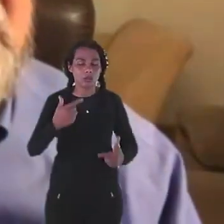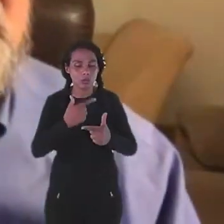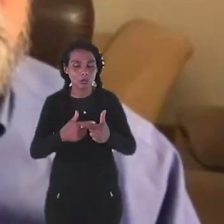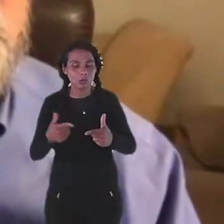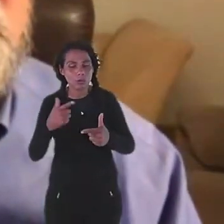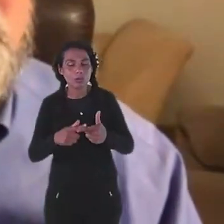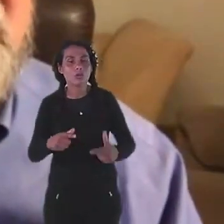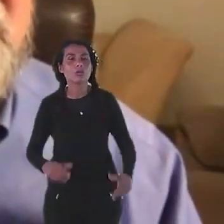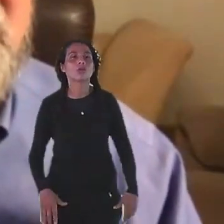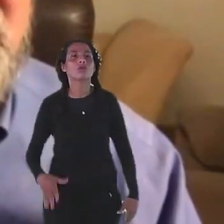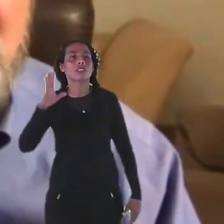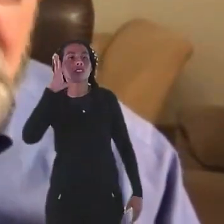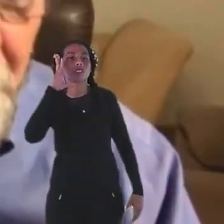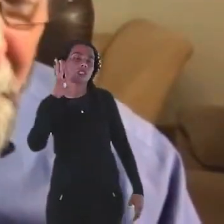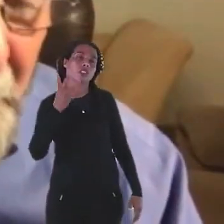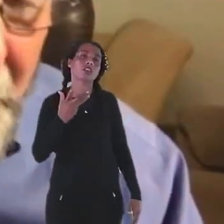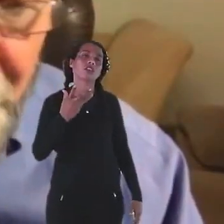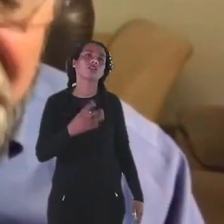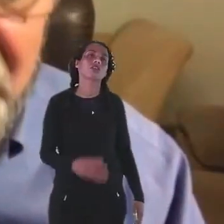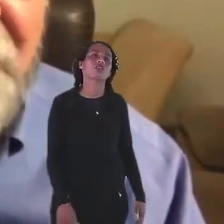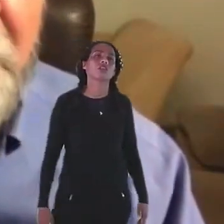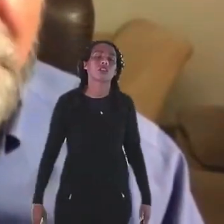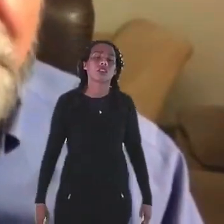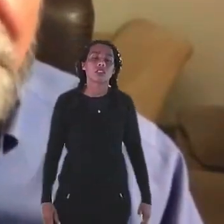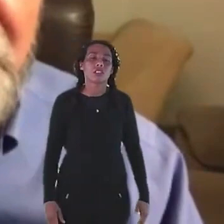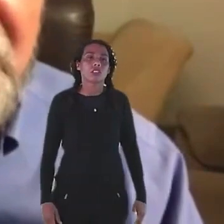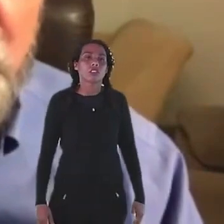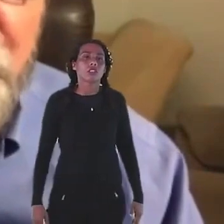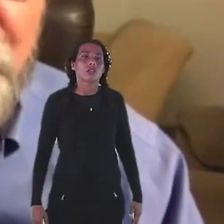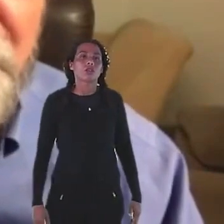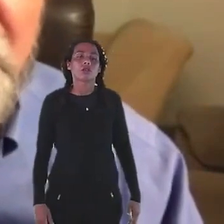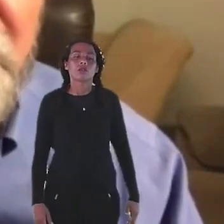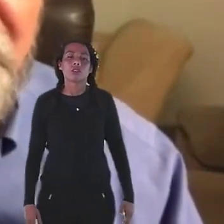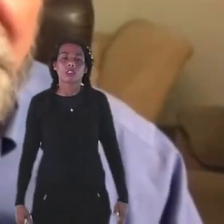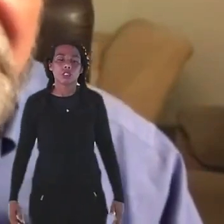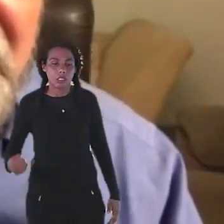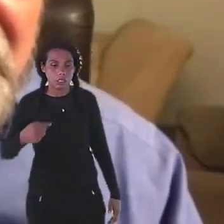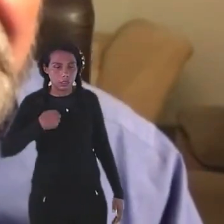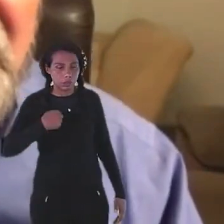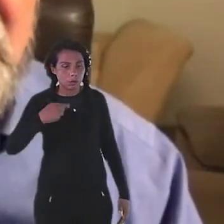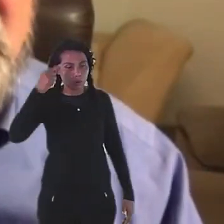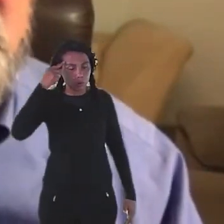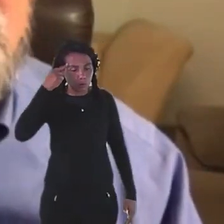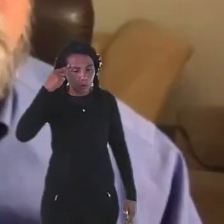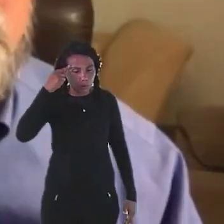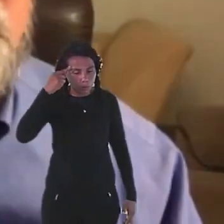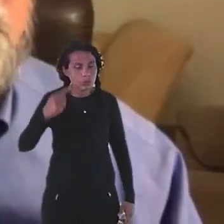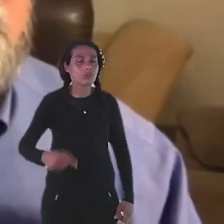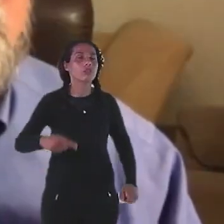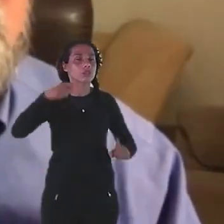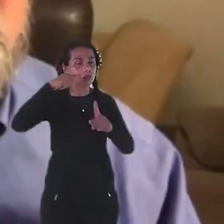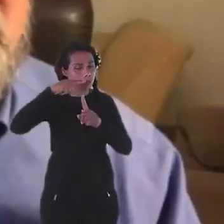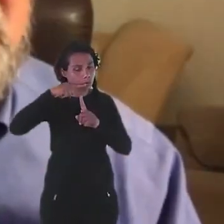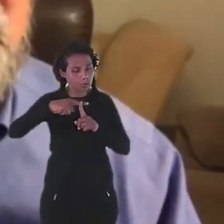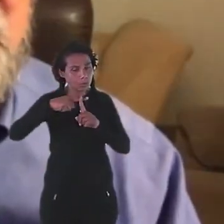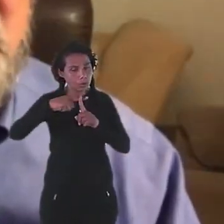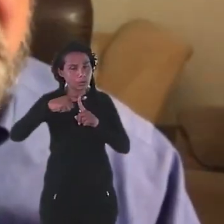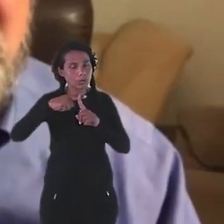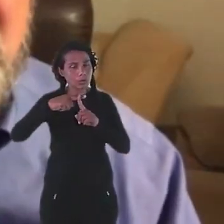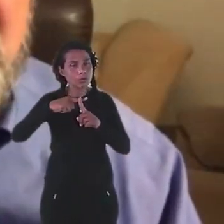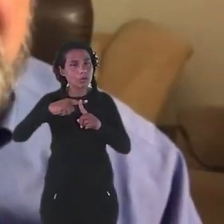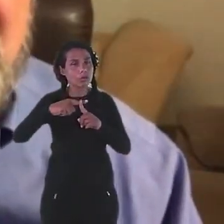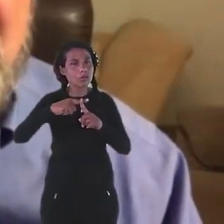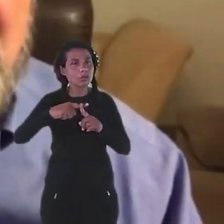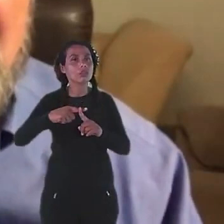nossas necessidades enquanto espécie, né? Então, apesar de eu ser muito otimista, eu continuo sendo muito otimista sobre o nosso futuro, eu